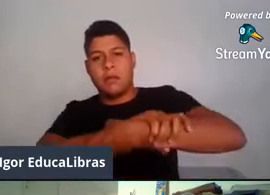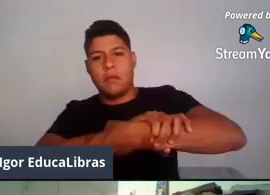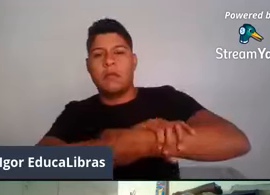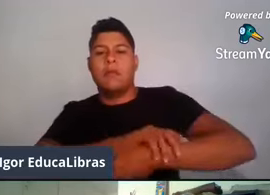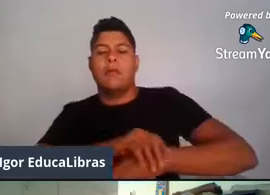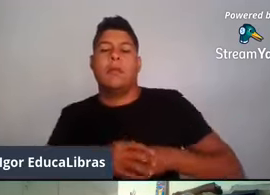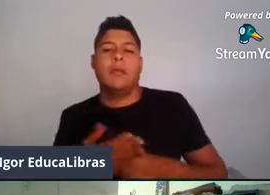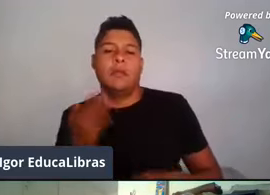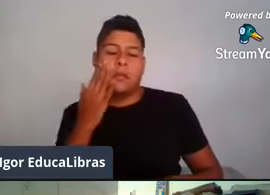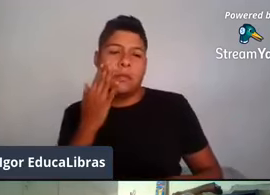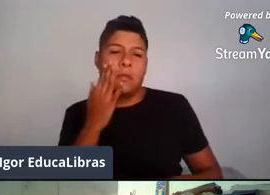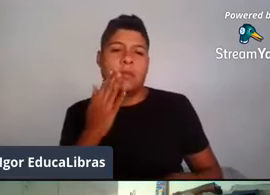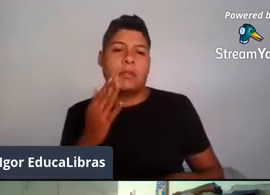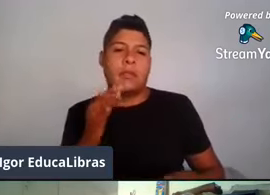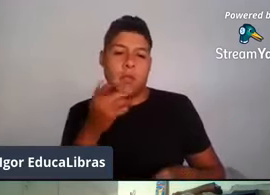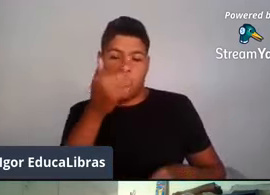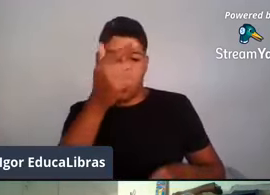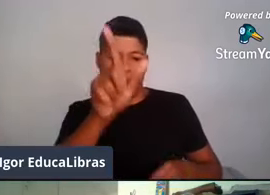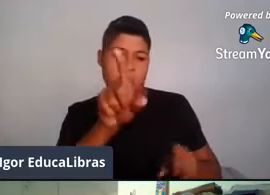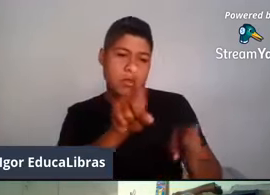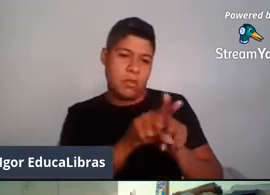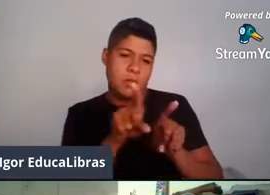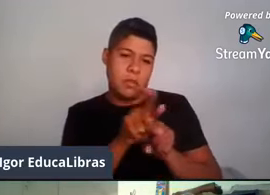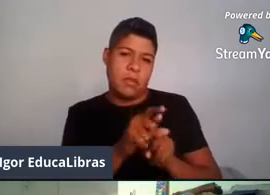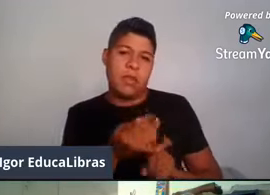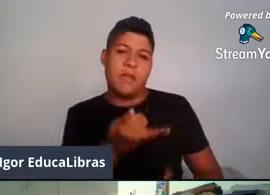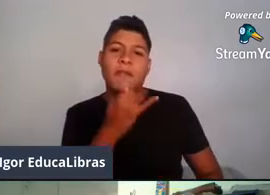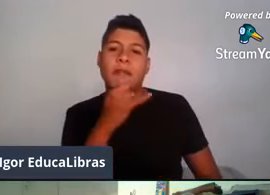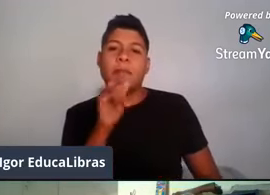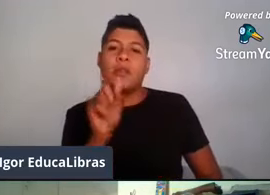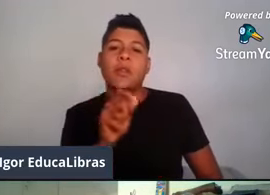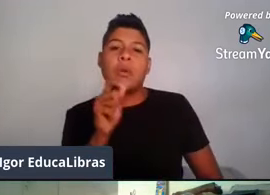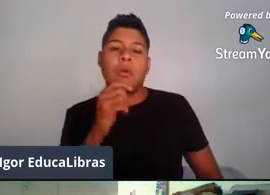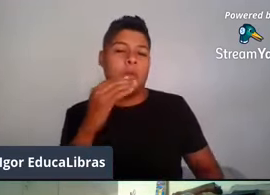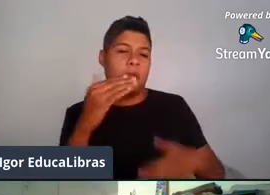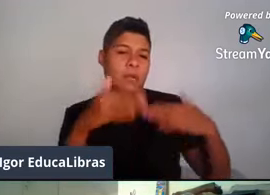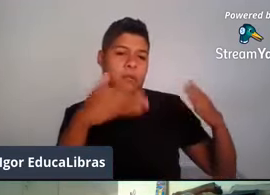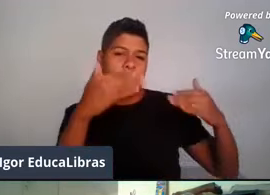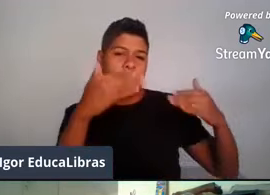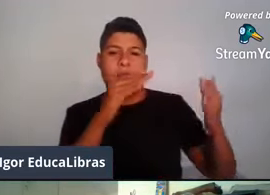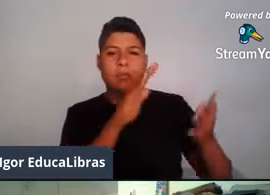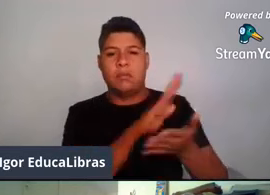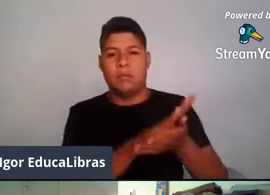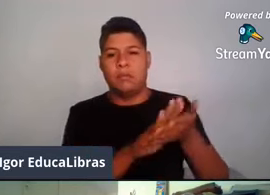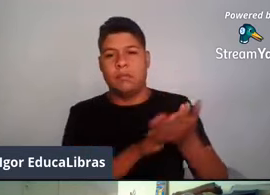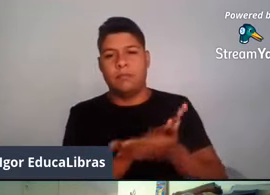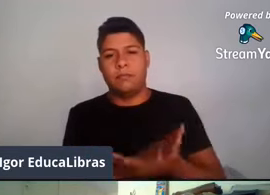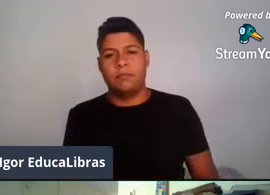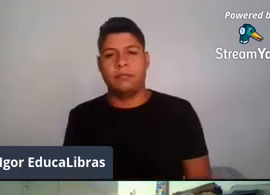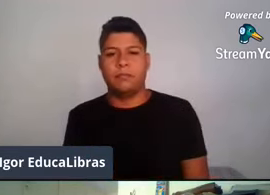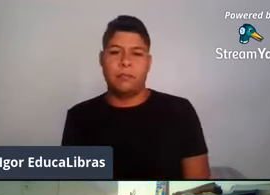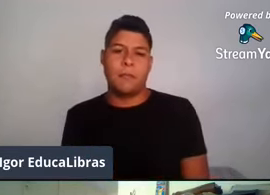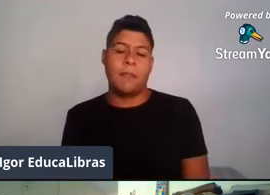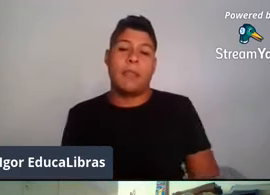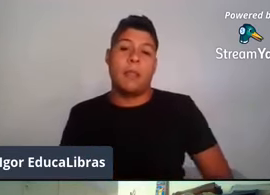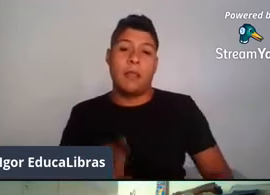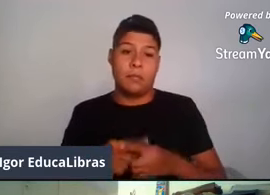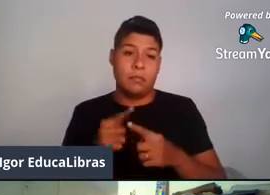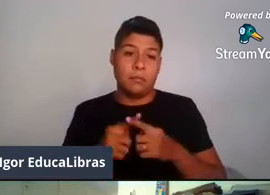desse segmento e de outros também, que infelizmente não dá ainda para largar, porque se